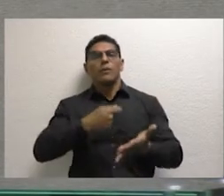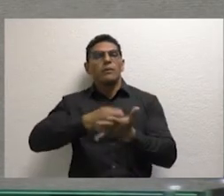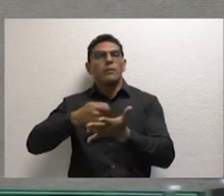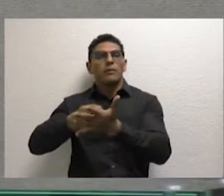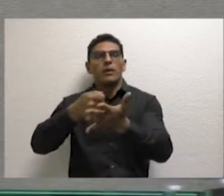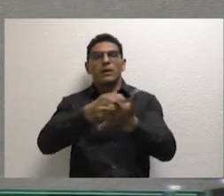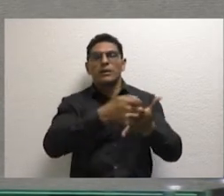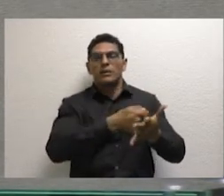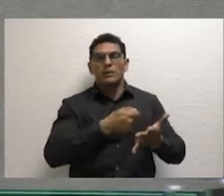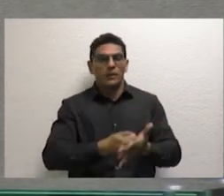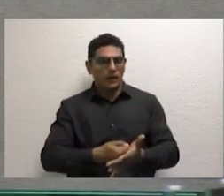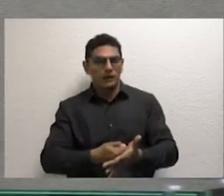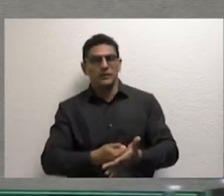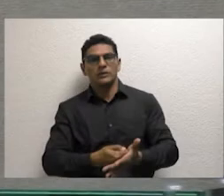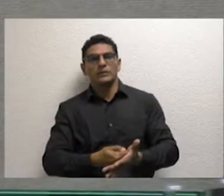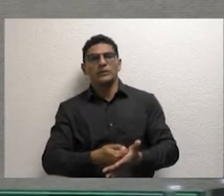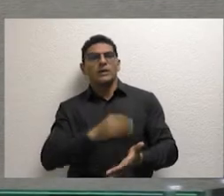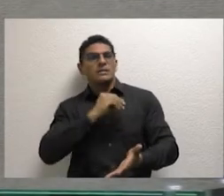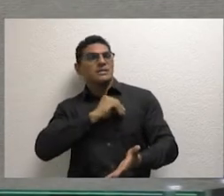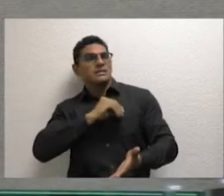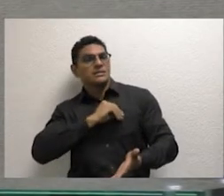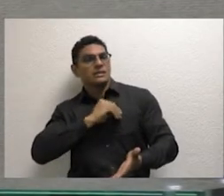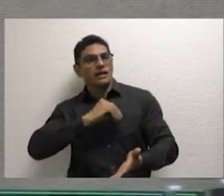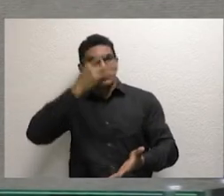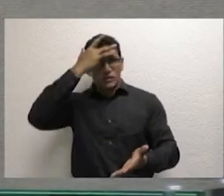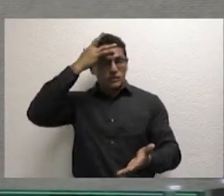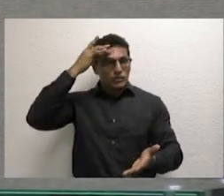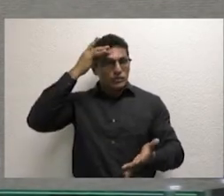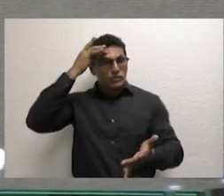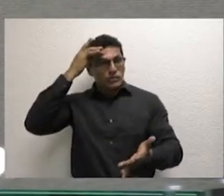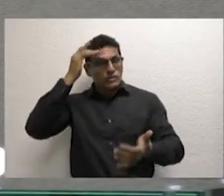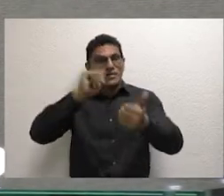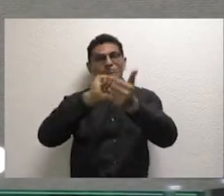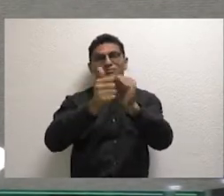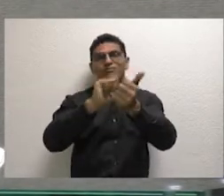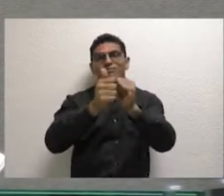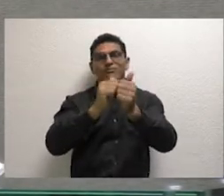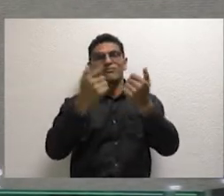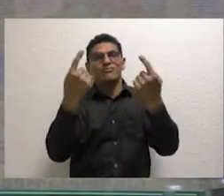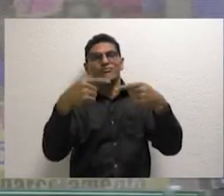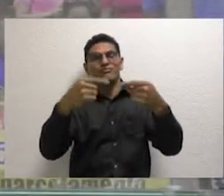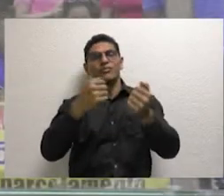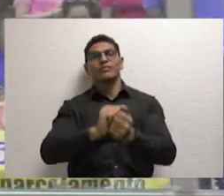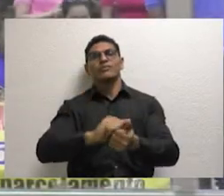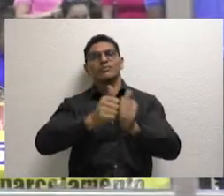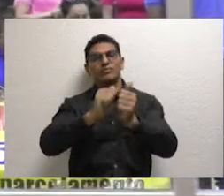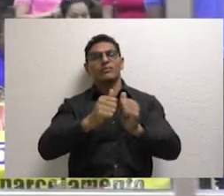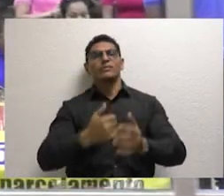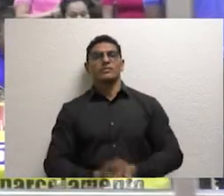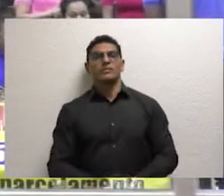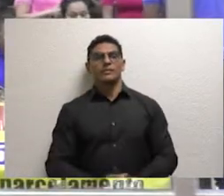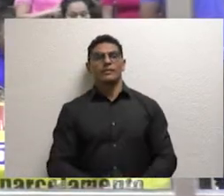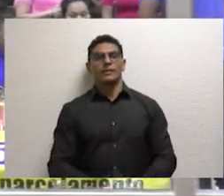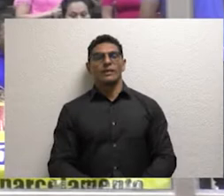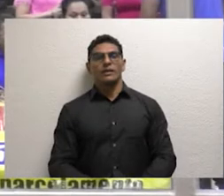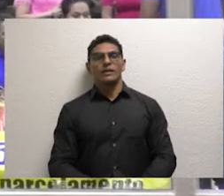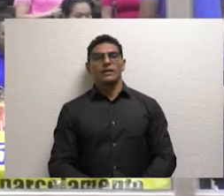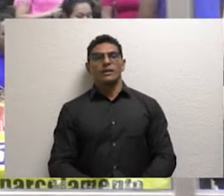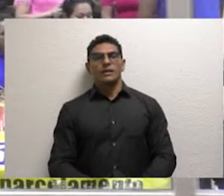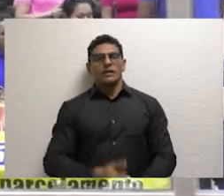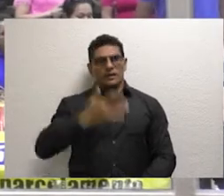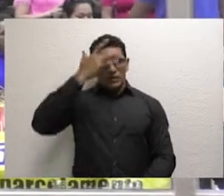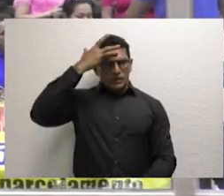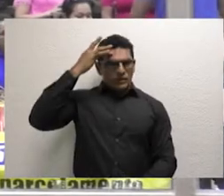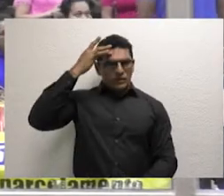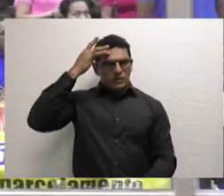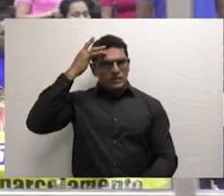do Bolsa Atleta que tinha sido cortado no final do ano passado pelo governo Temer as pessoas às vezes por ser uma área